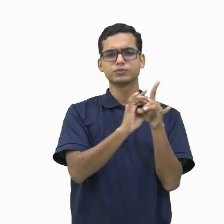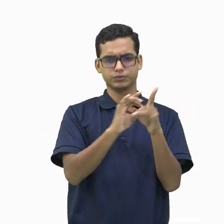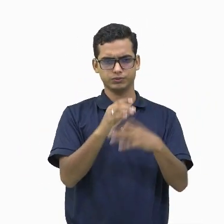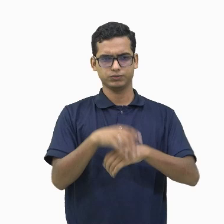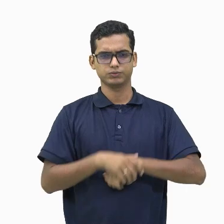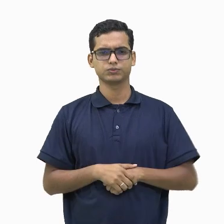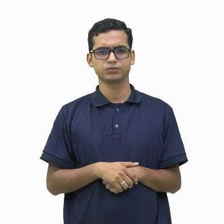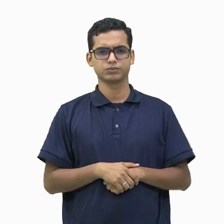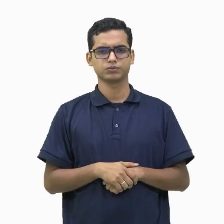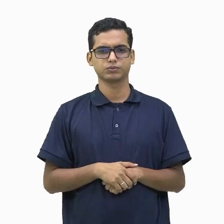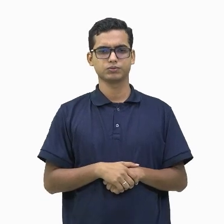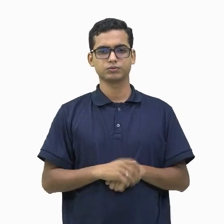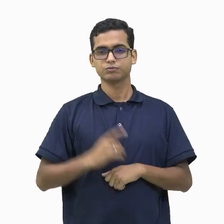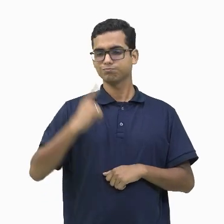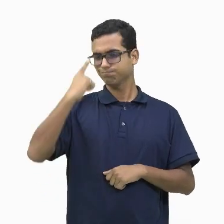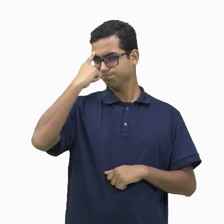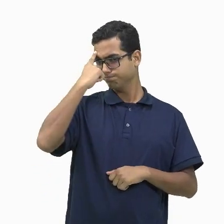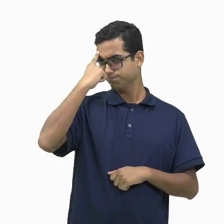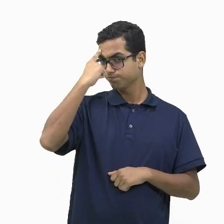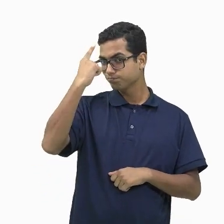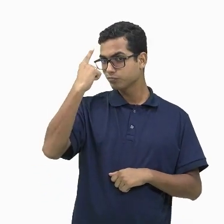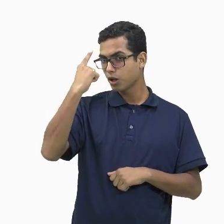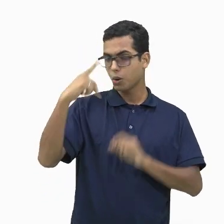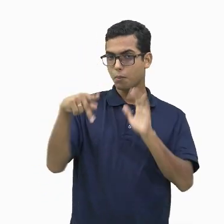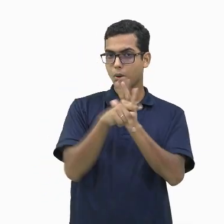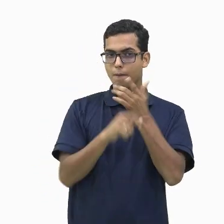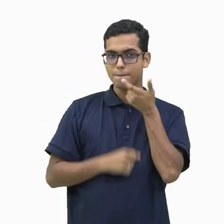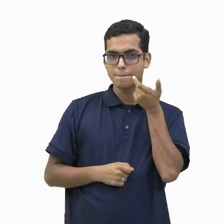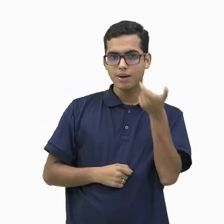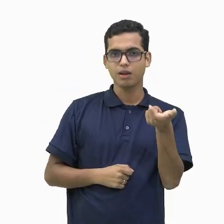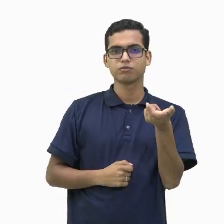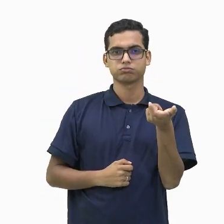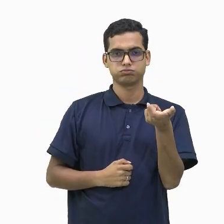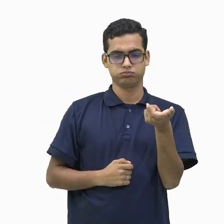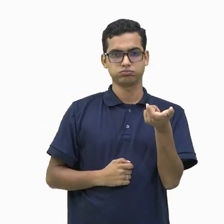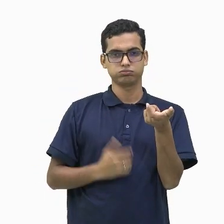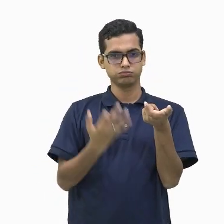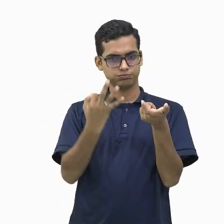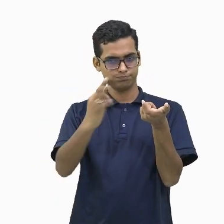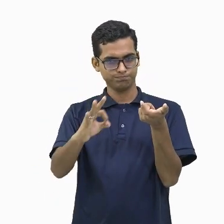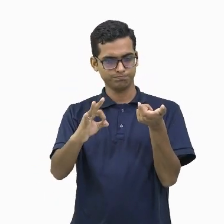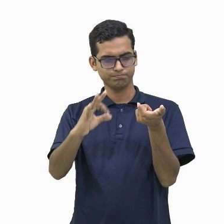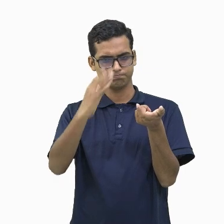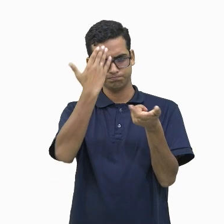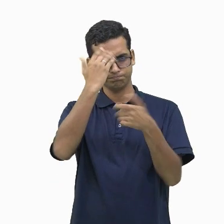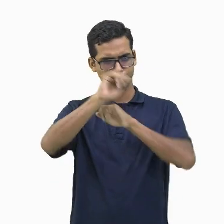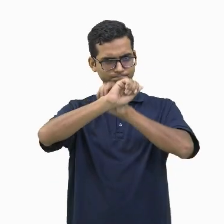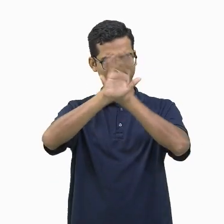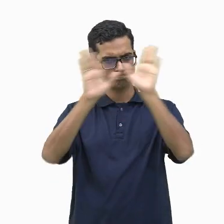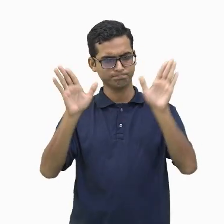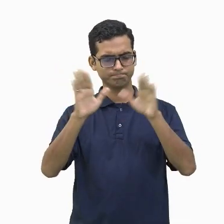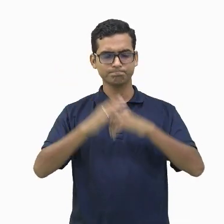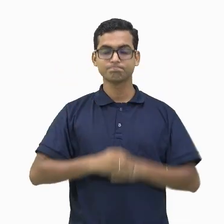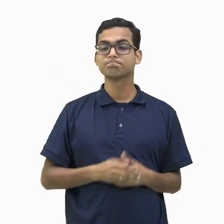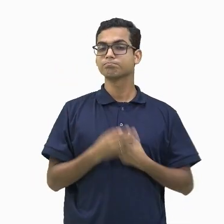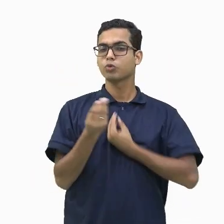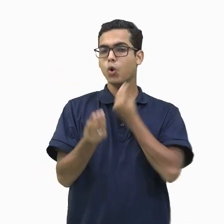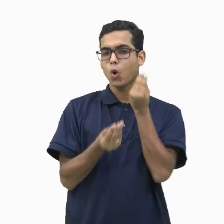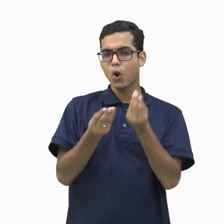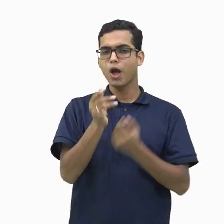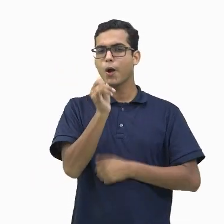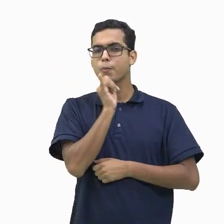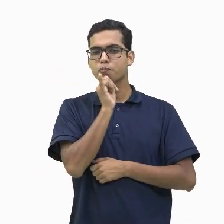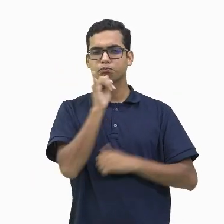meio da ideia que aquele termo evidencia. É isso mesmo. Então, de certa forma, é como se a concordância